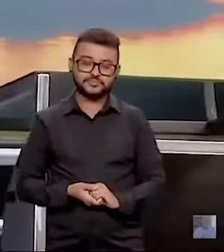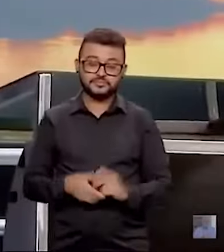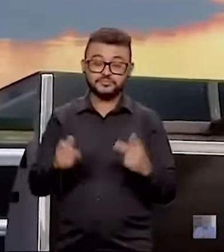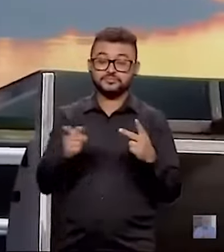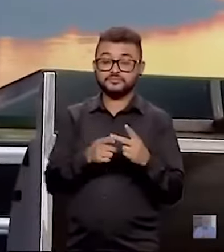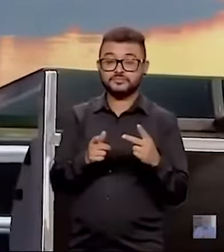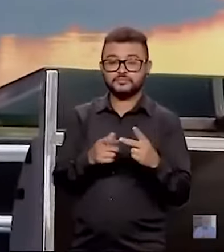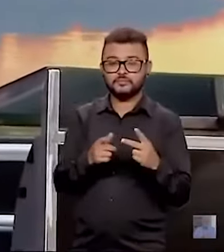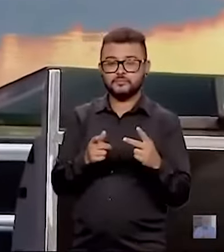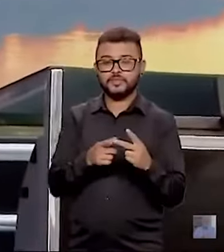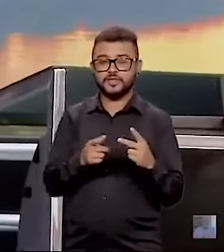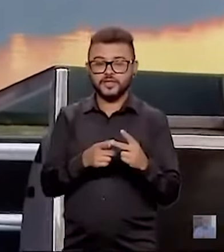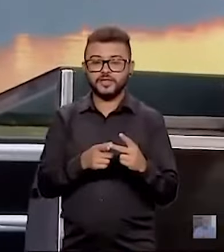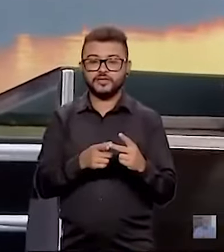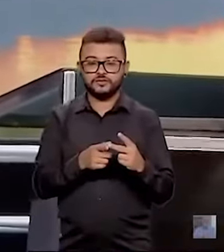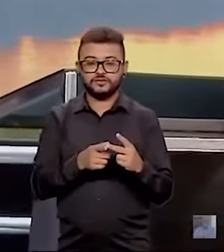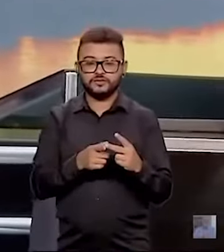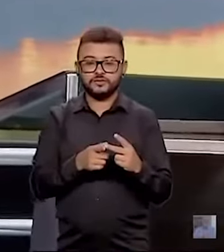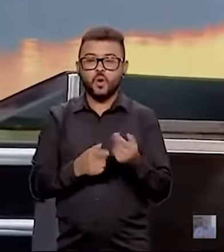companheiros,